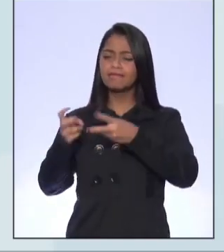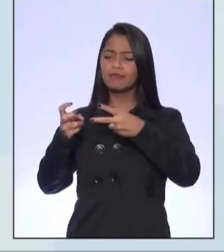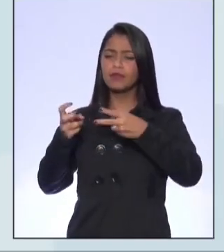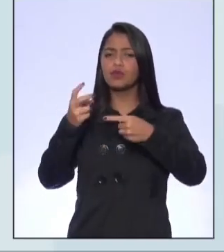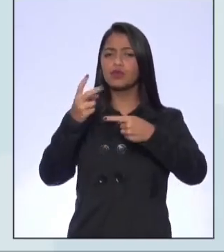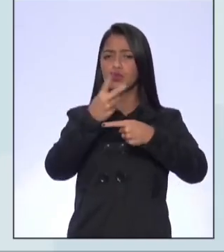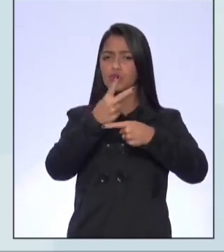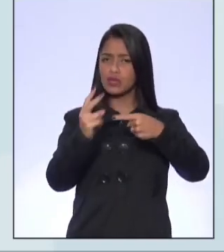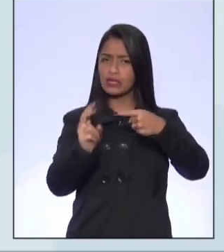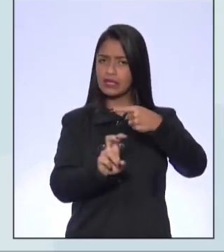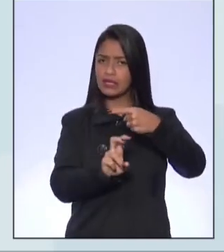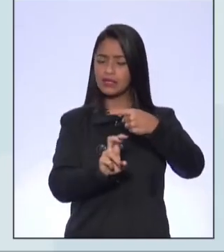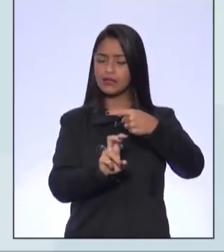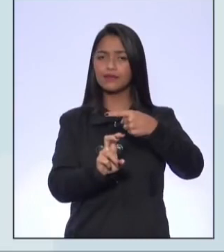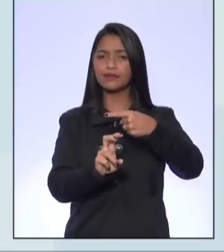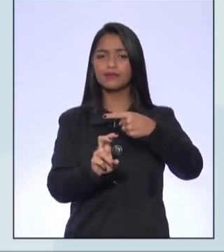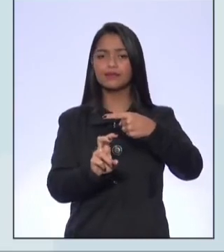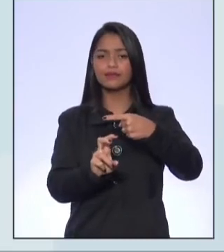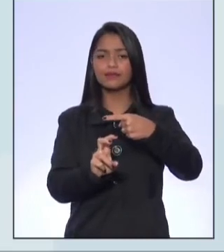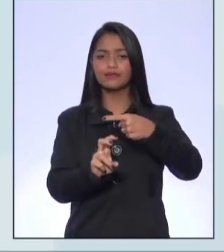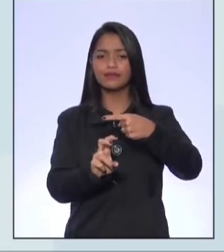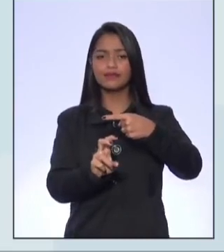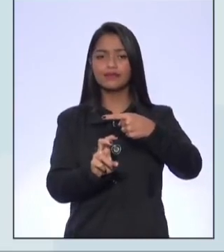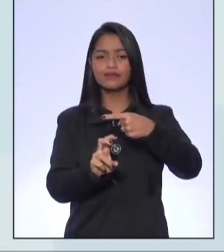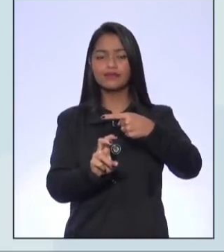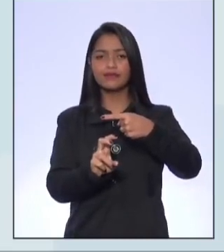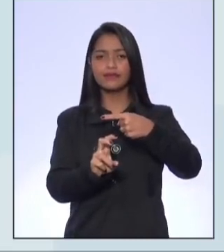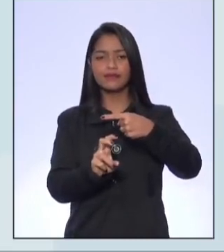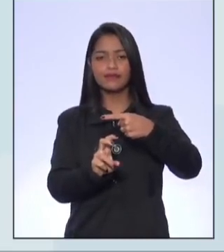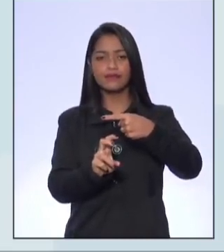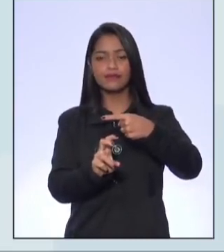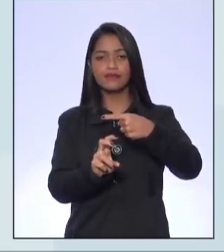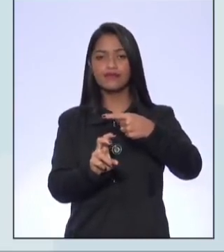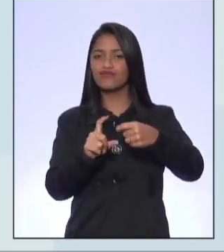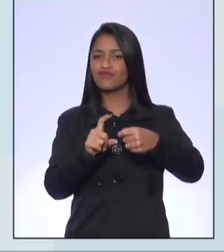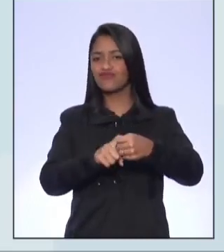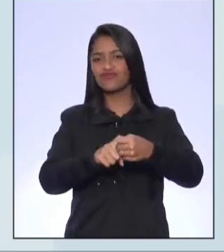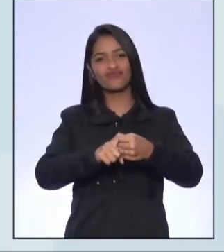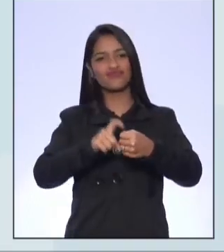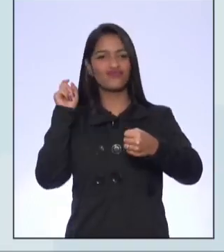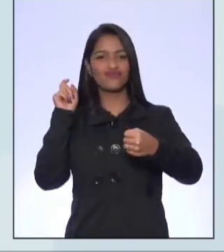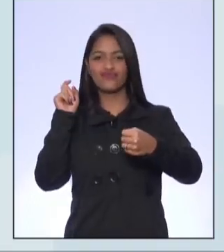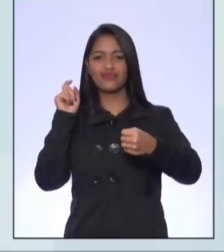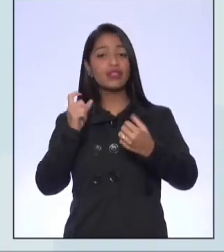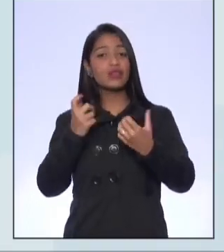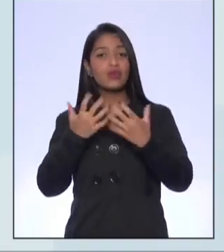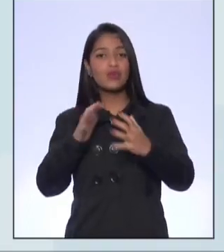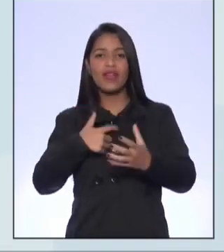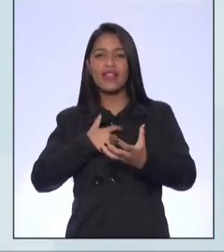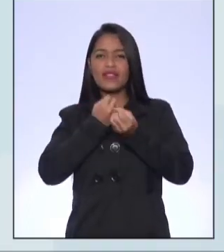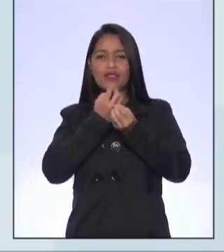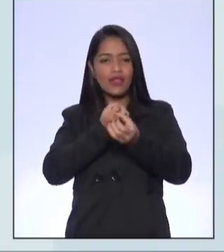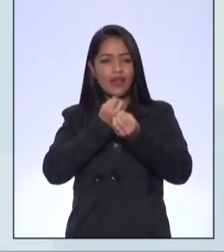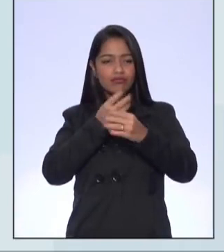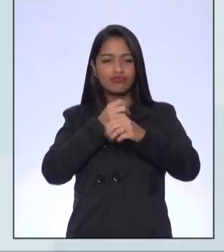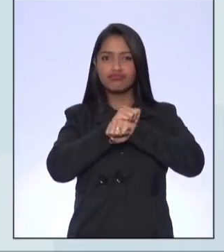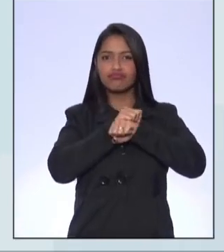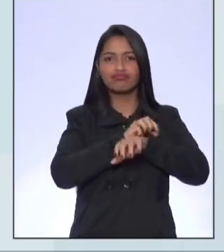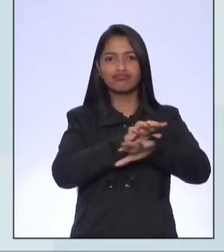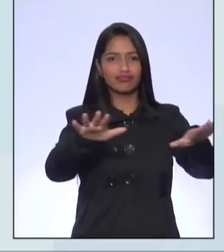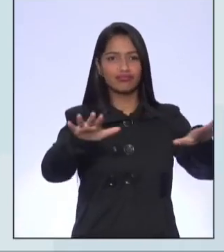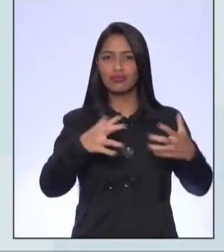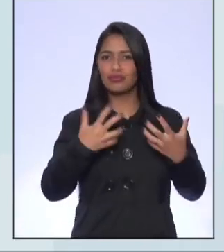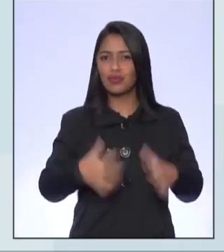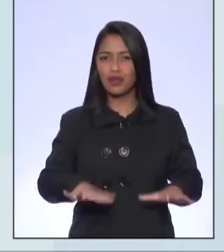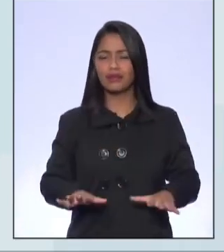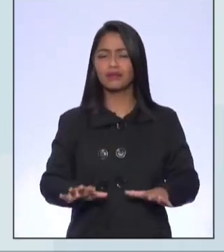deles saíram por receio de terem os seus dados divulgados. Calcule quantos